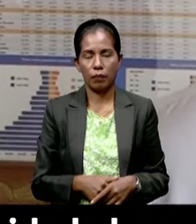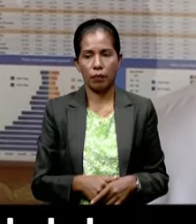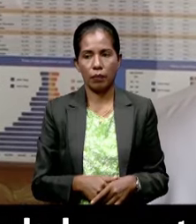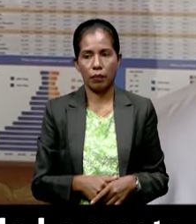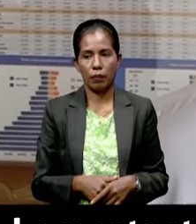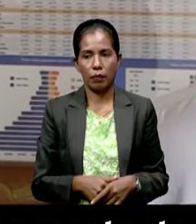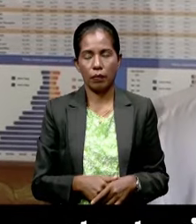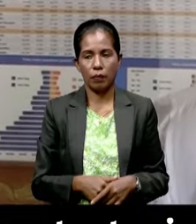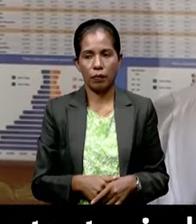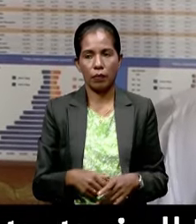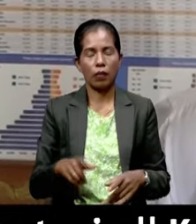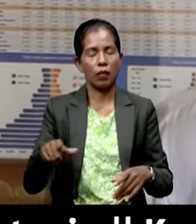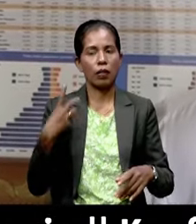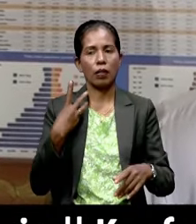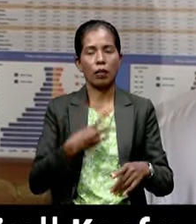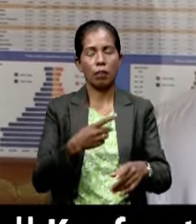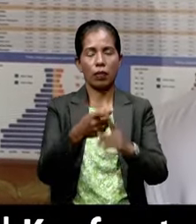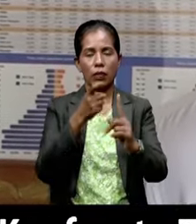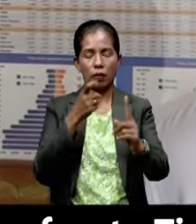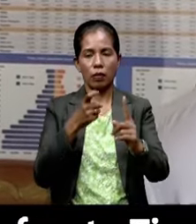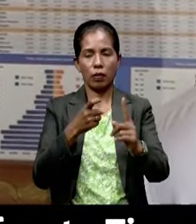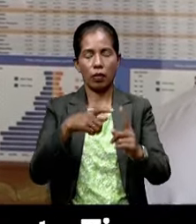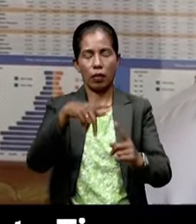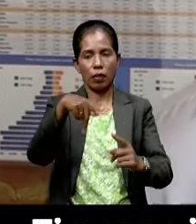parek sal sal sai sa ami orsira sei liu si pam